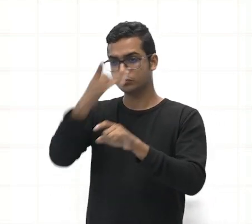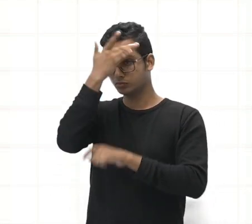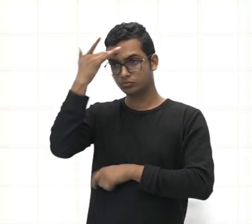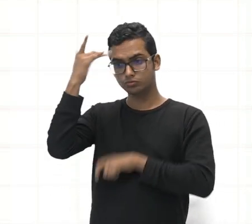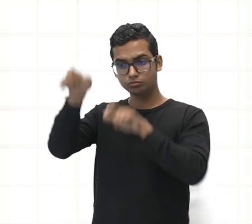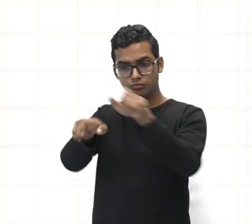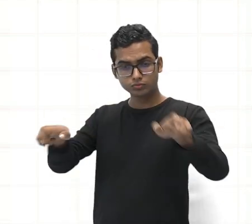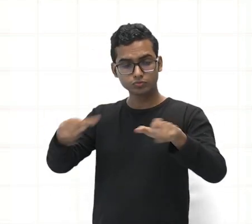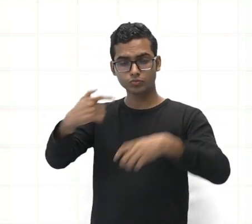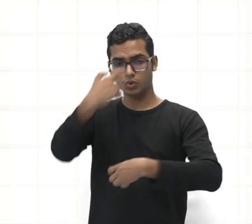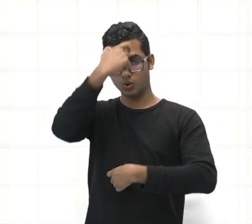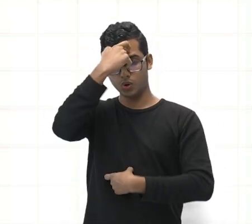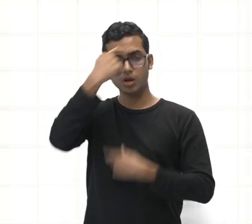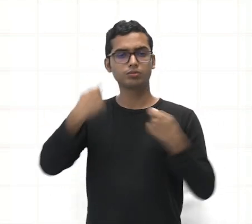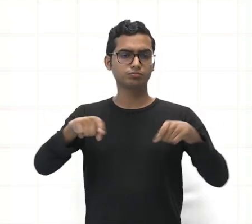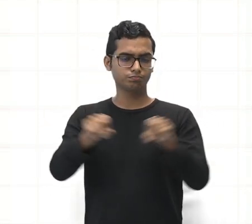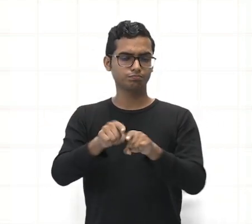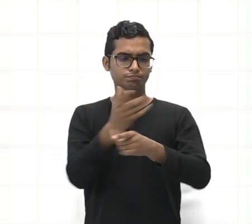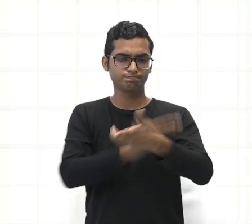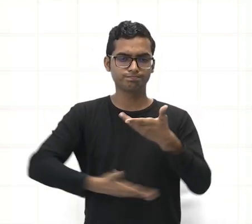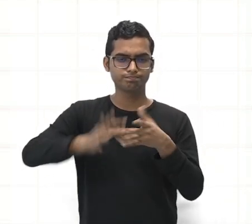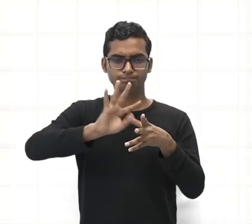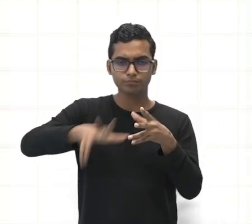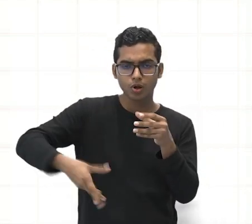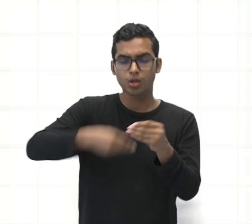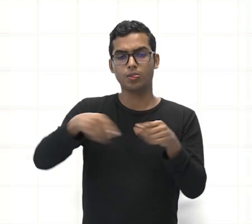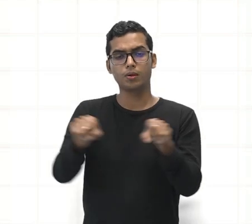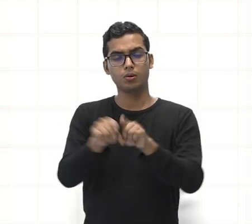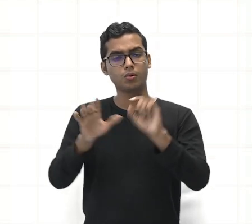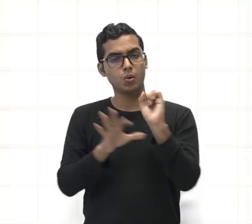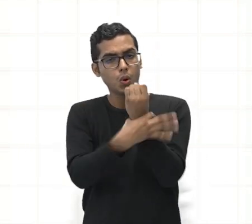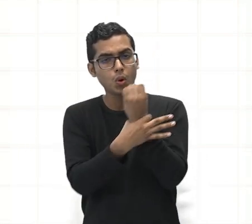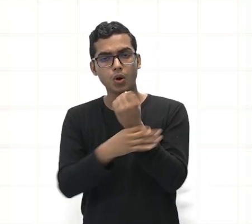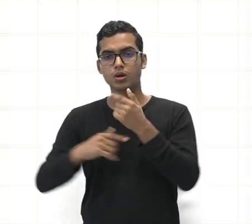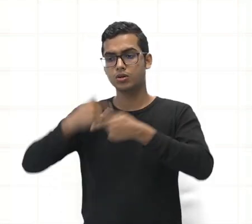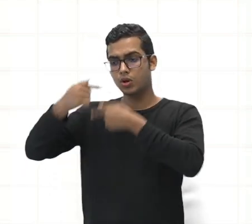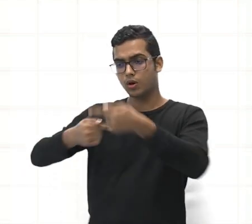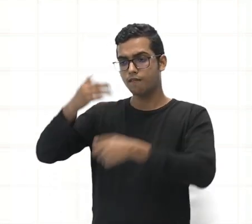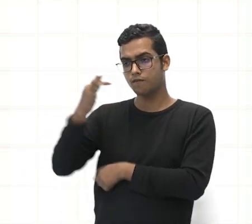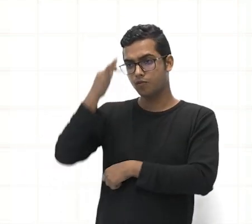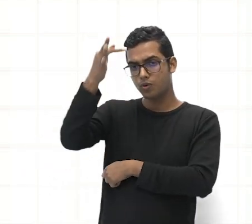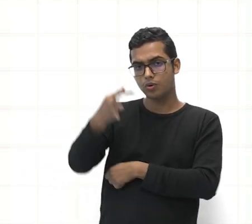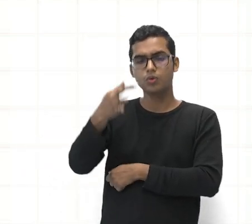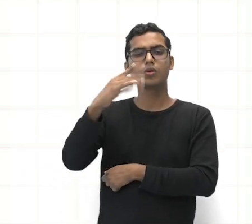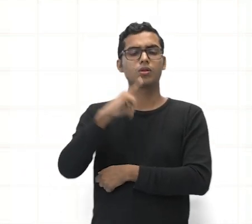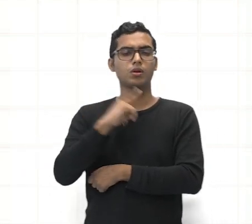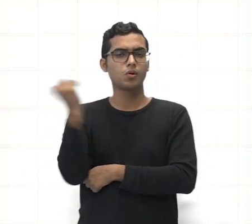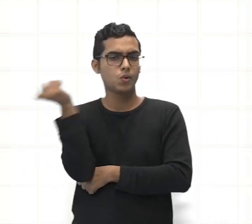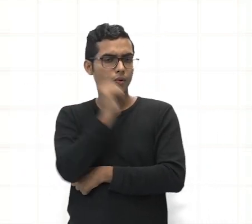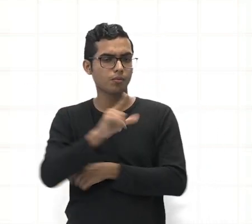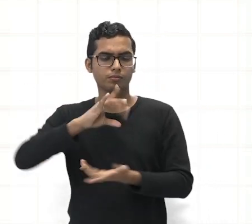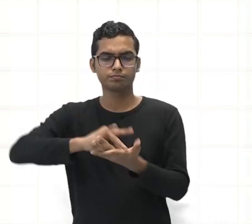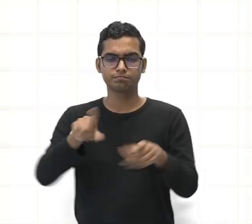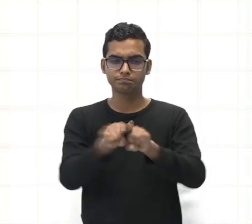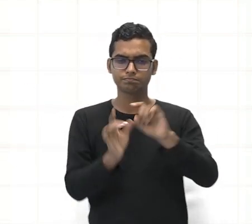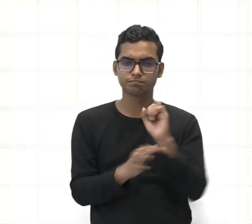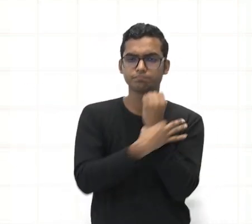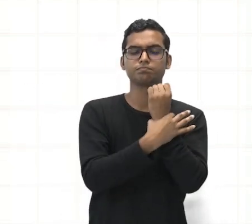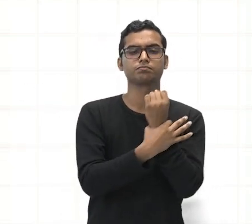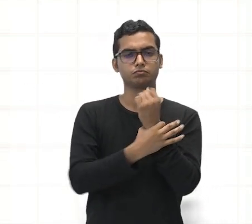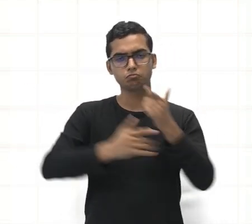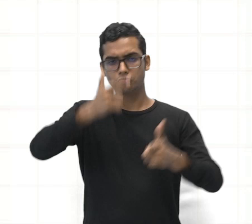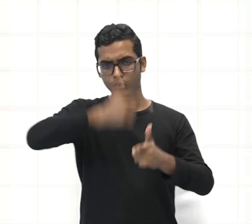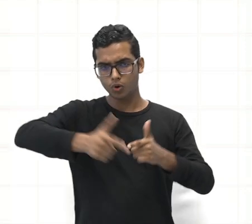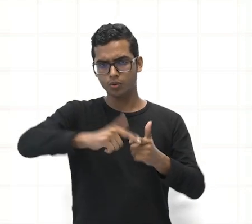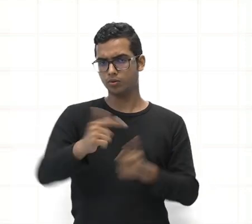precisam colaborar com o meio ambiente, garantindo que as futuras gerações não tenham problemas com questões ambientais, por causa